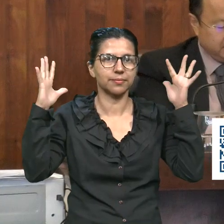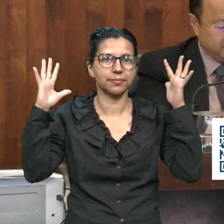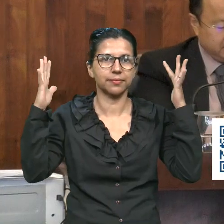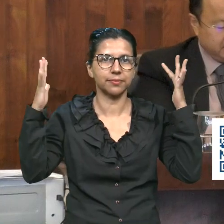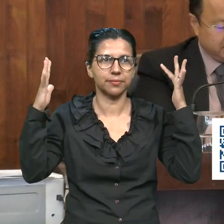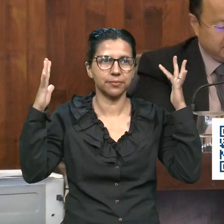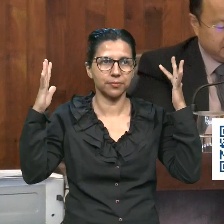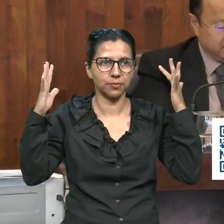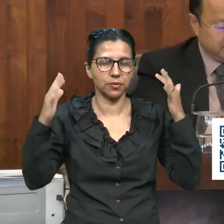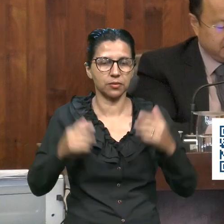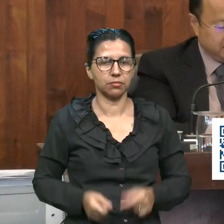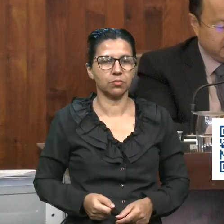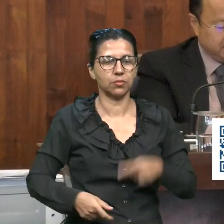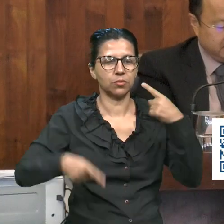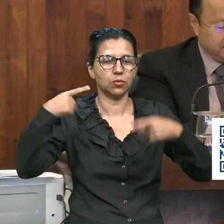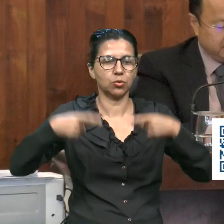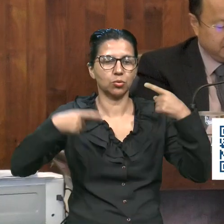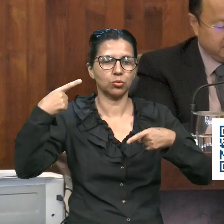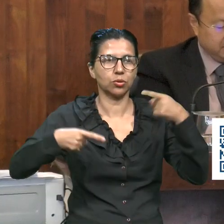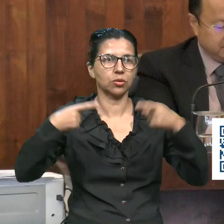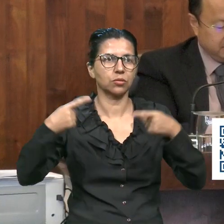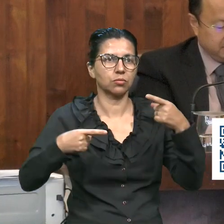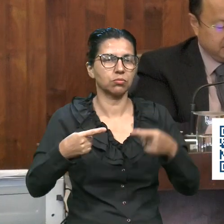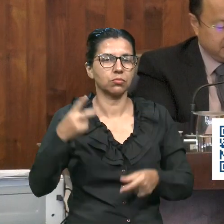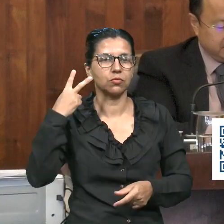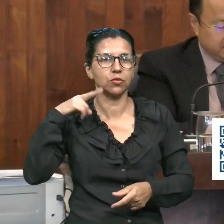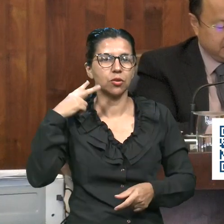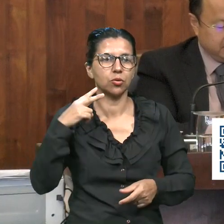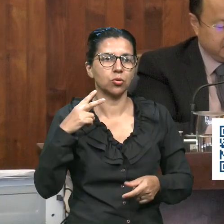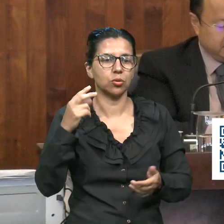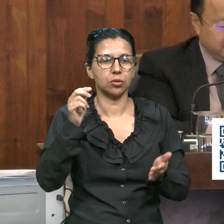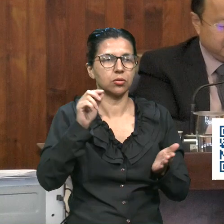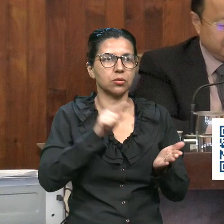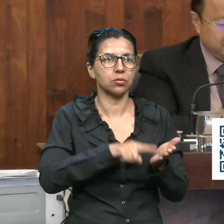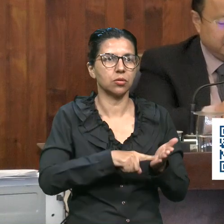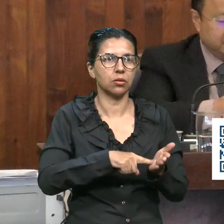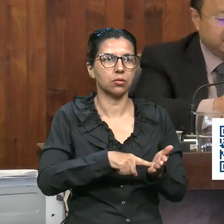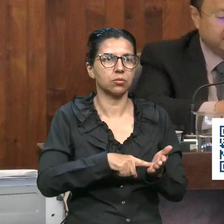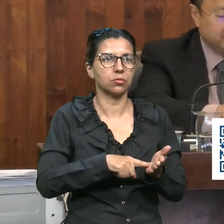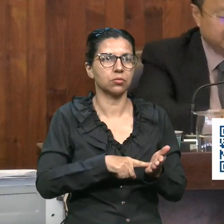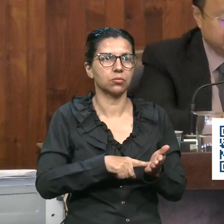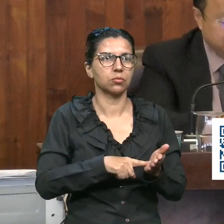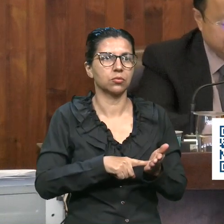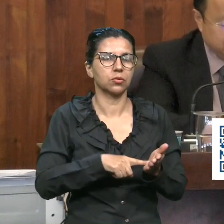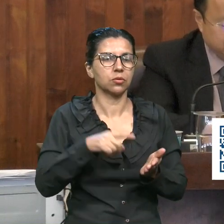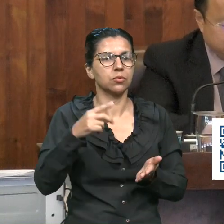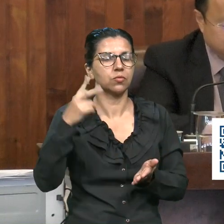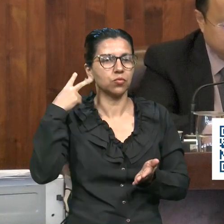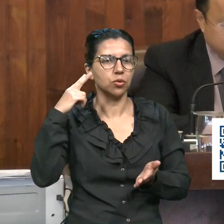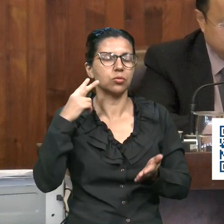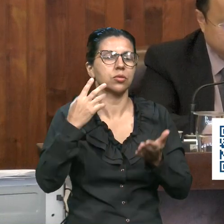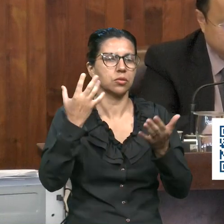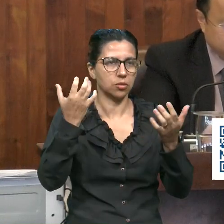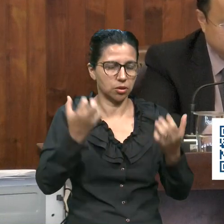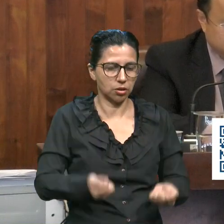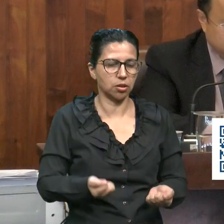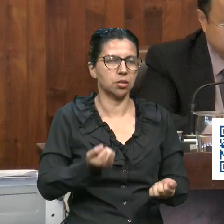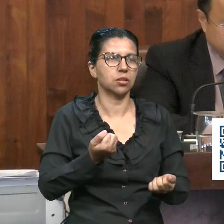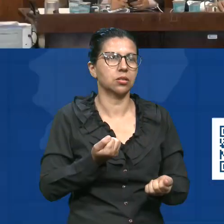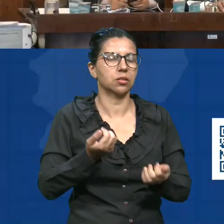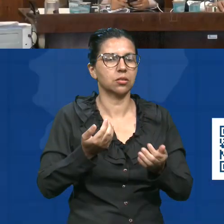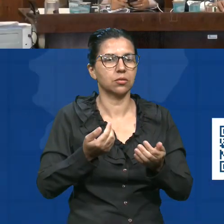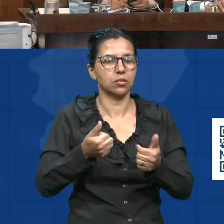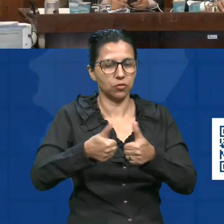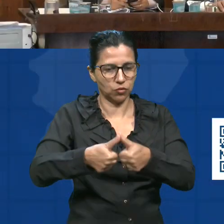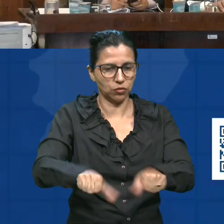Continua em discussão. Não havendo vereadores inscritos, está em votação o presente requerimento. Os vereadores estiverem de acordo, permaneça